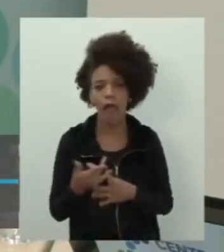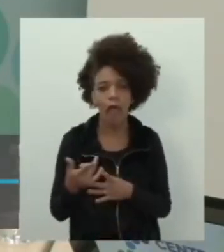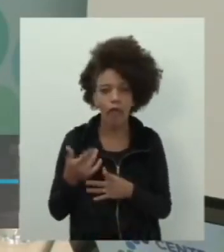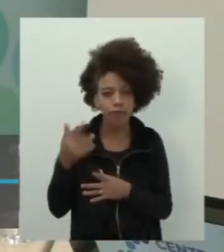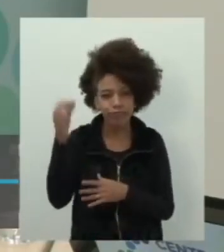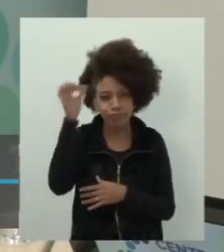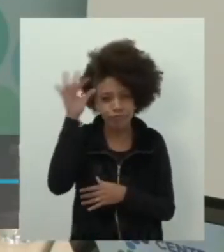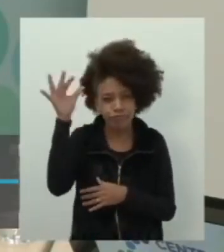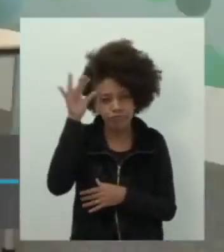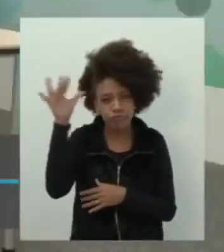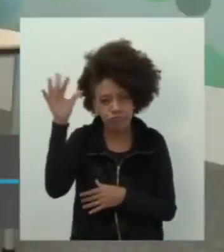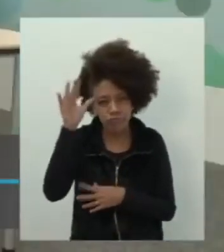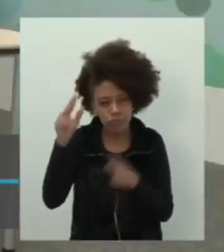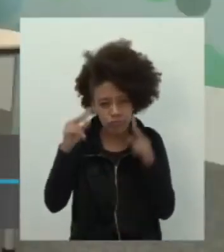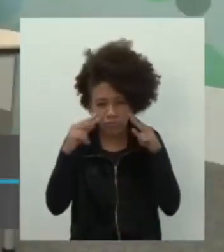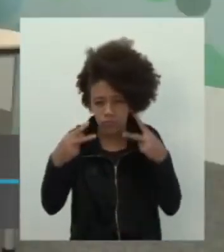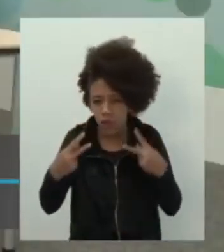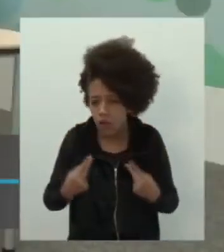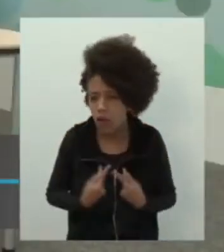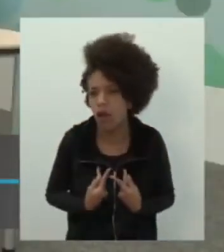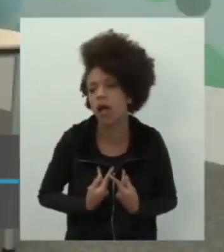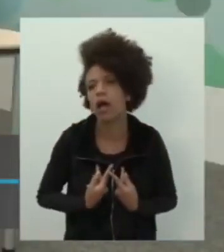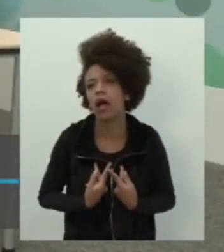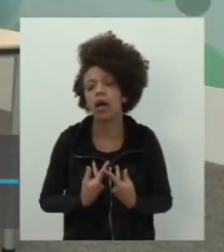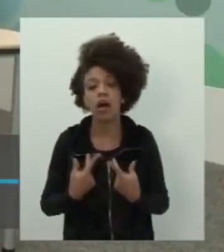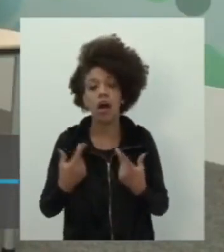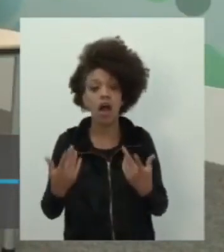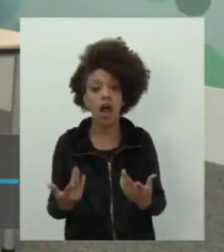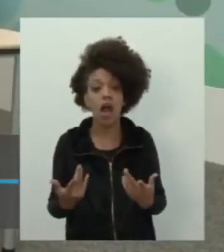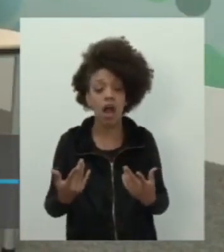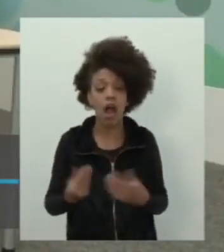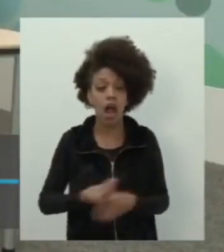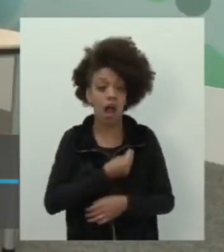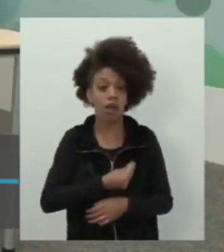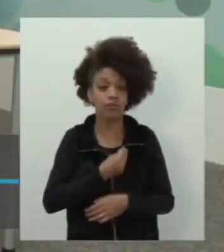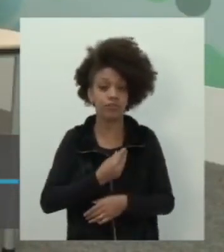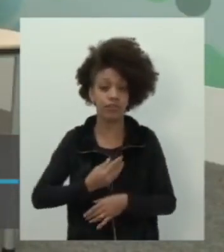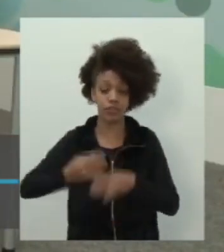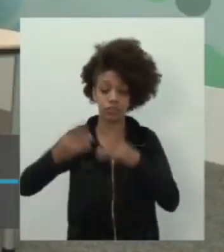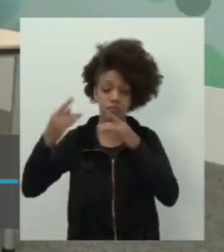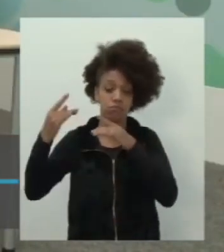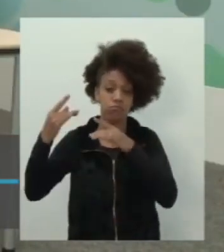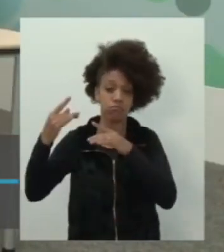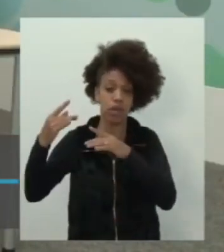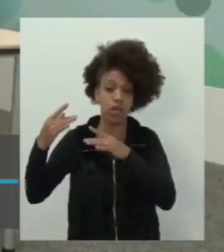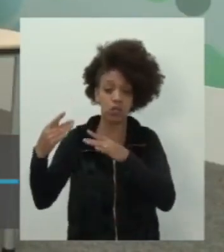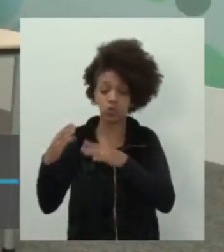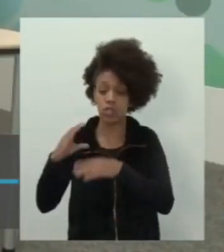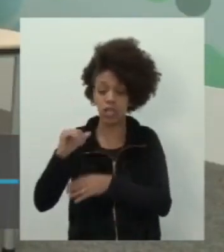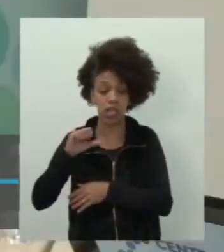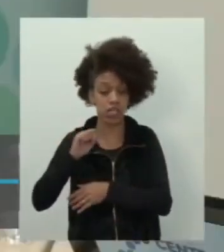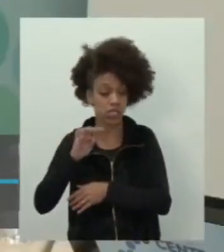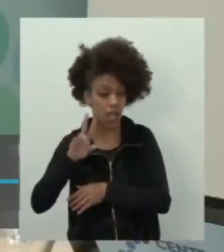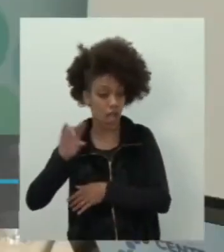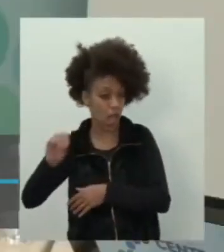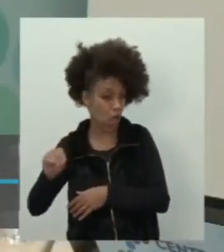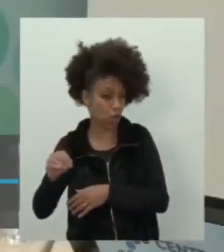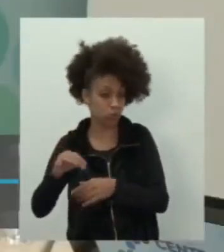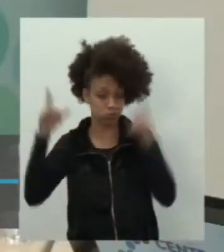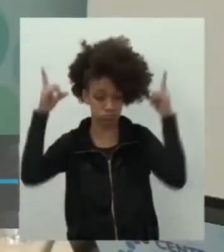humano, a religião, né, a vida nos palácios, né, porque quem escrevia, geralmente, quem vivia essa